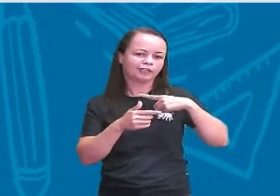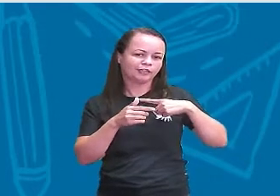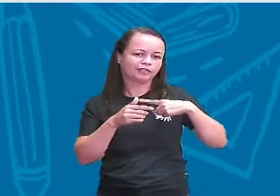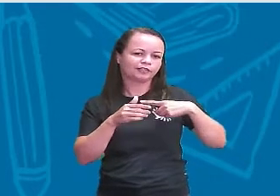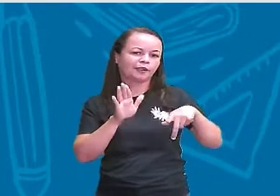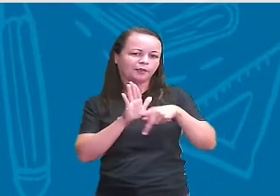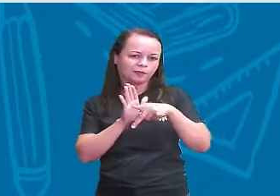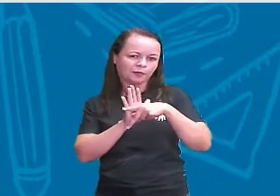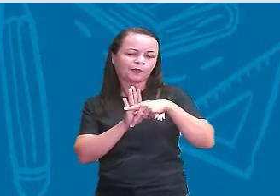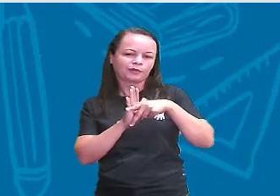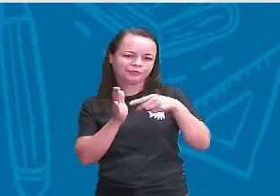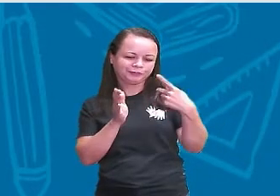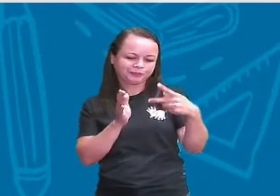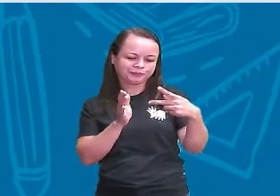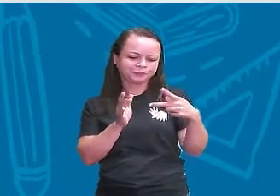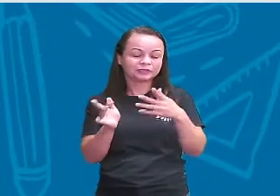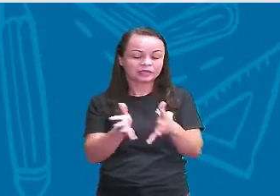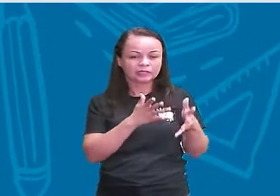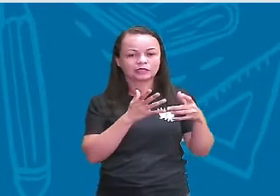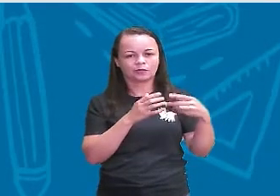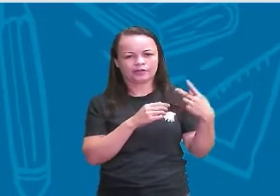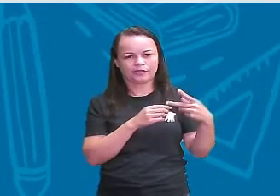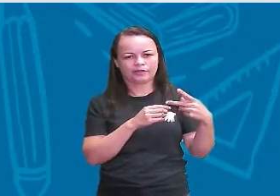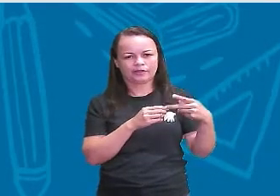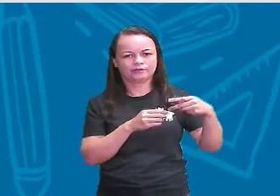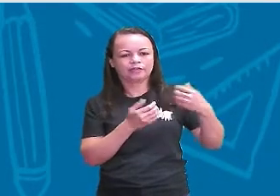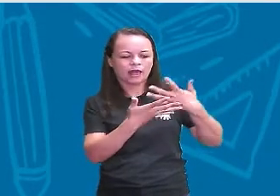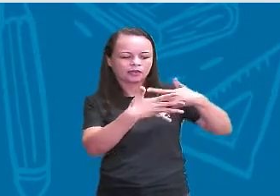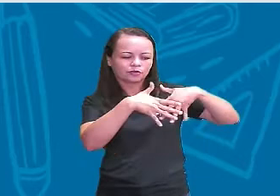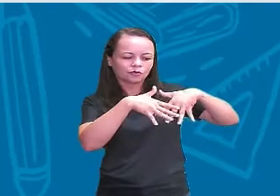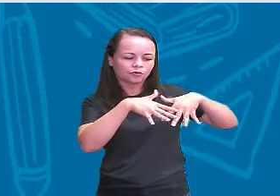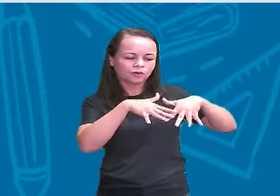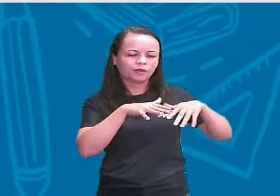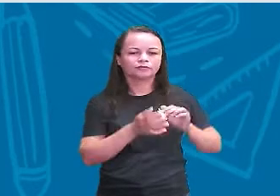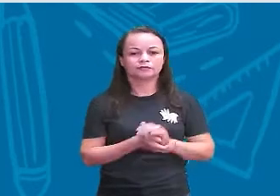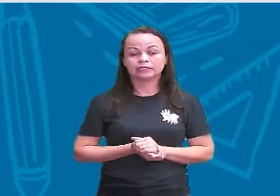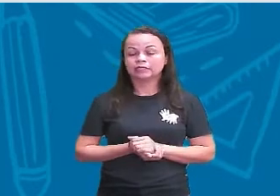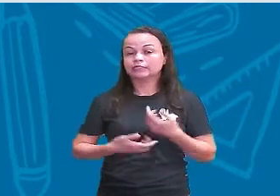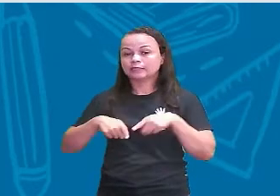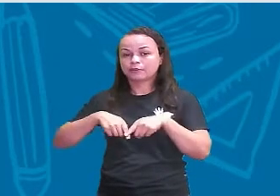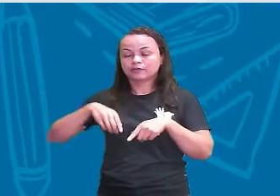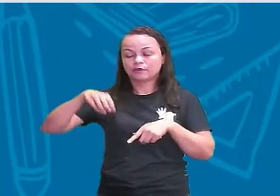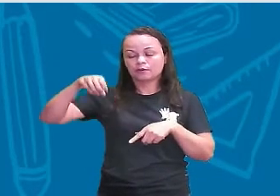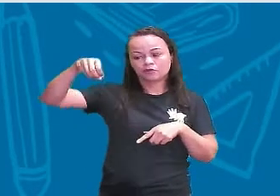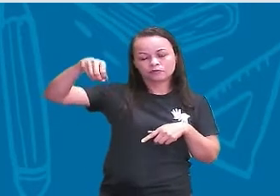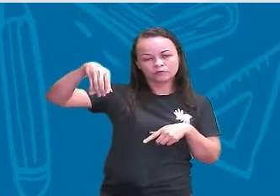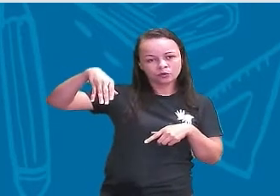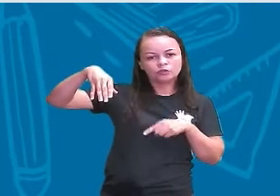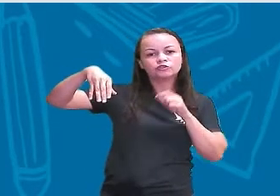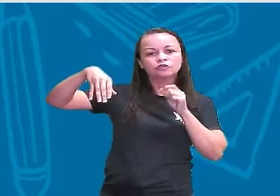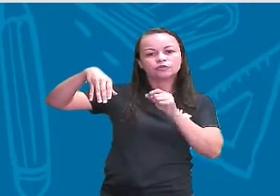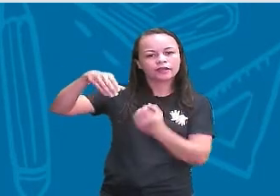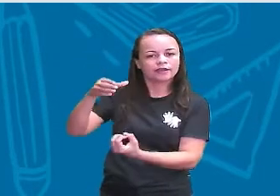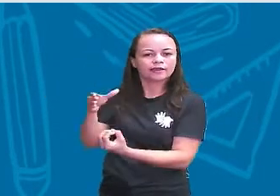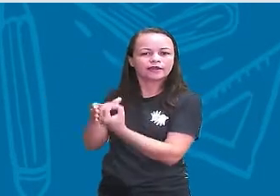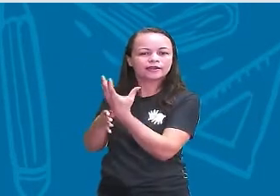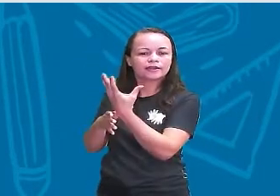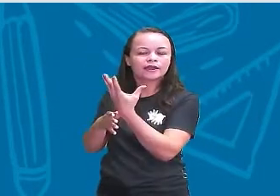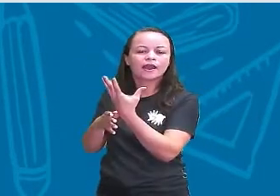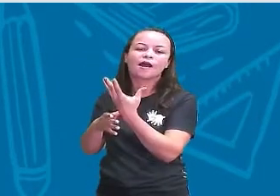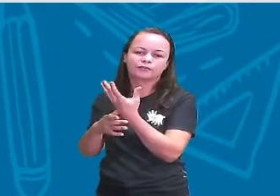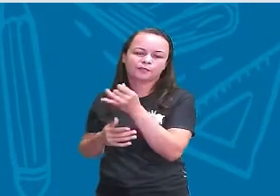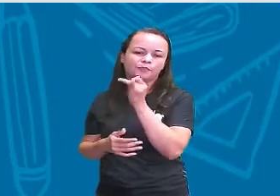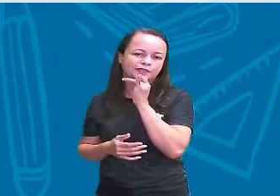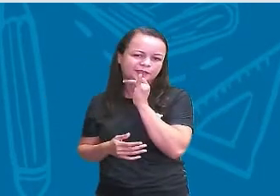são fontes de luz natural. E também temos a fonte de luz artificial. Por exemplo,